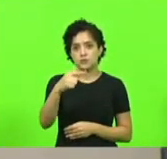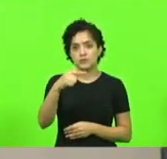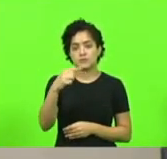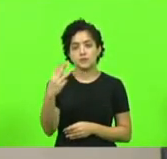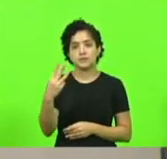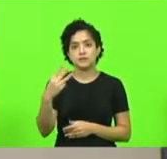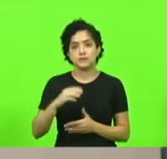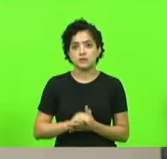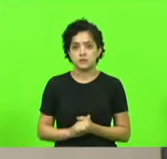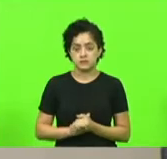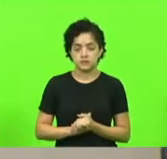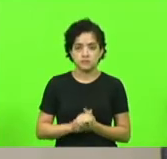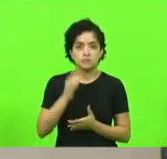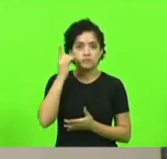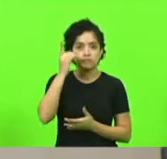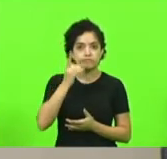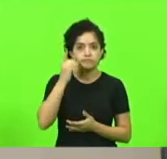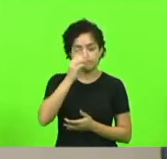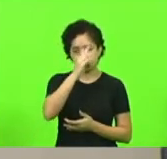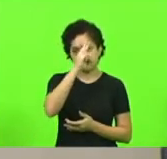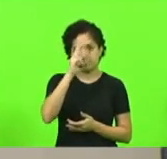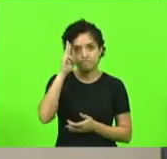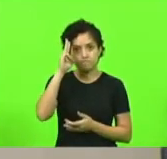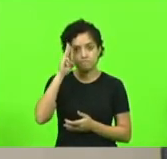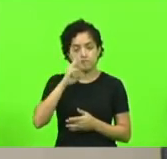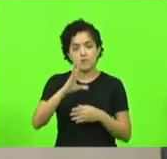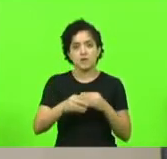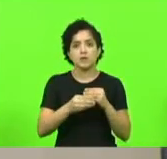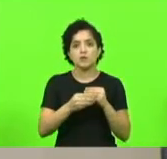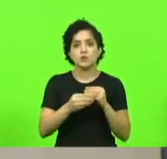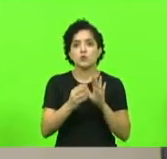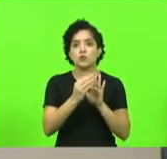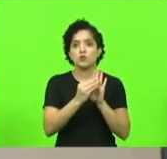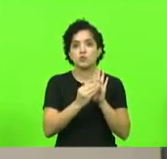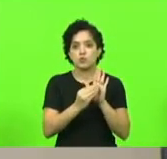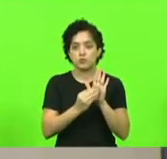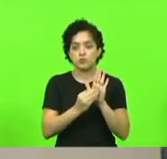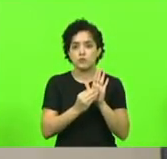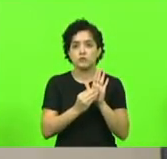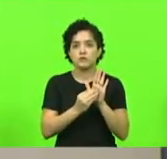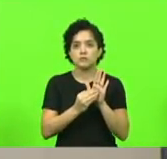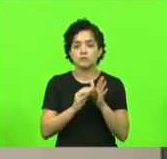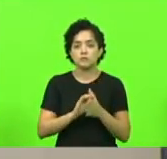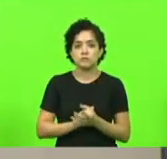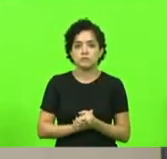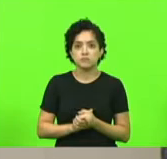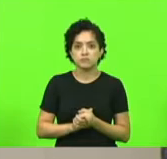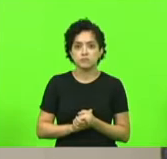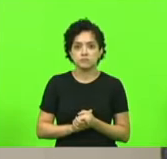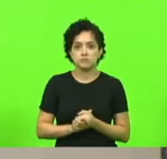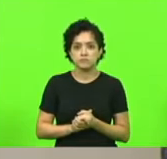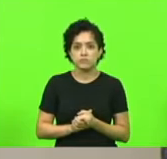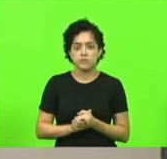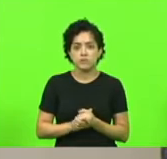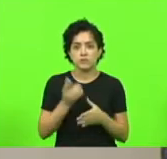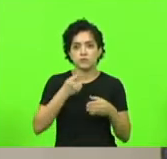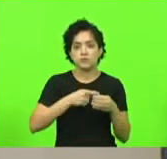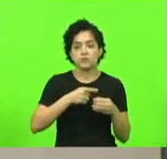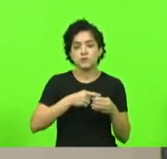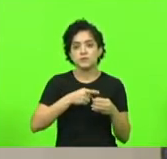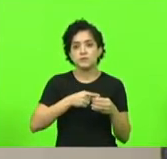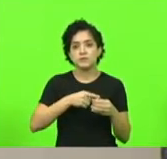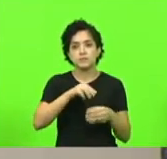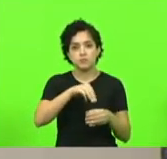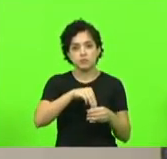173.0/2021, autor deputado Volney Weber, inclui a vindima de altitude dos municípios que compõem a